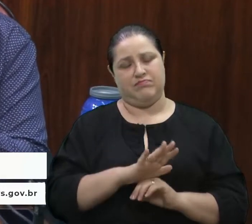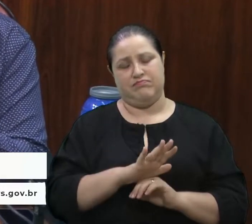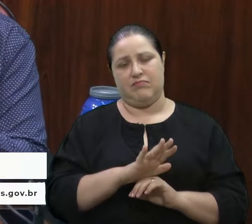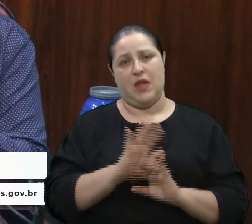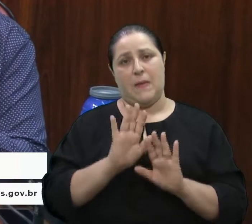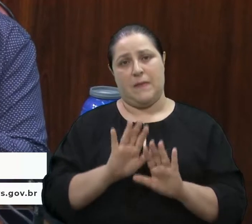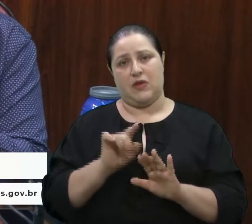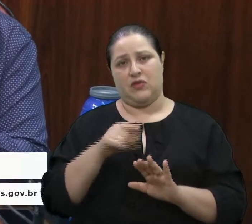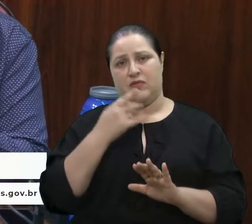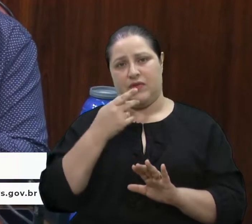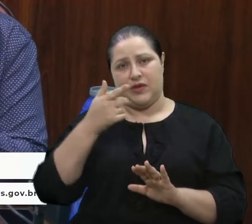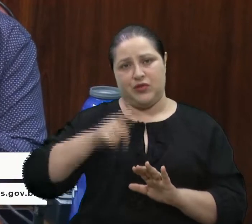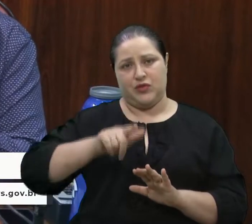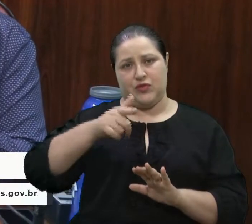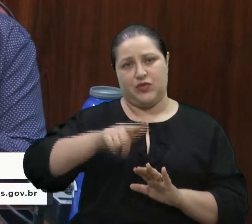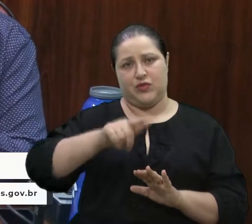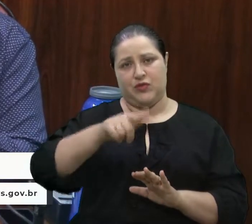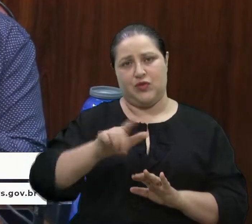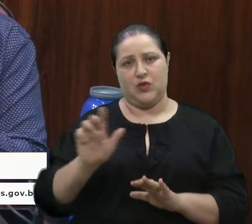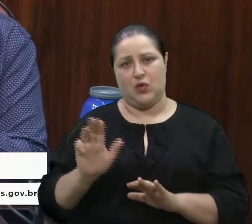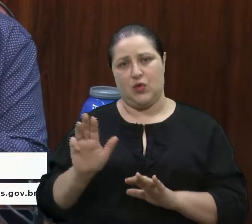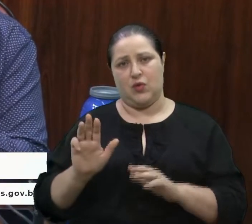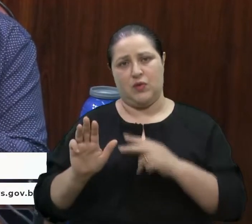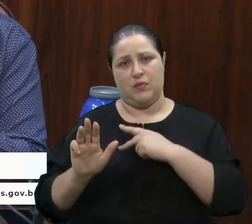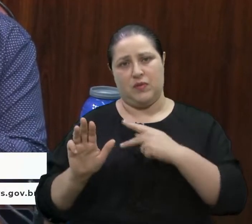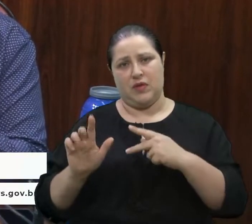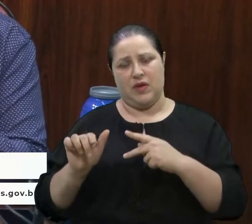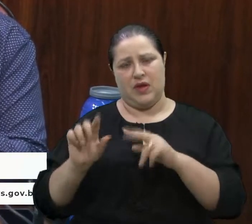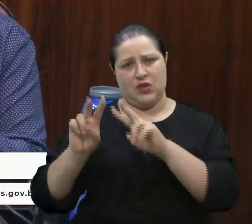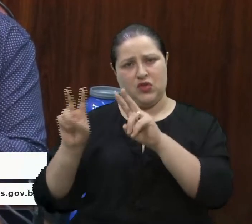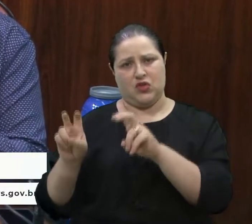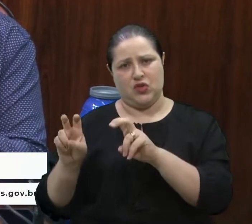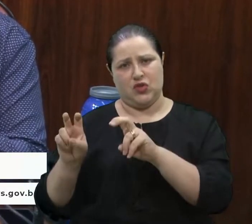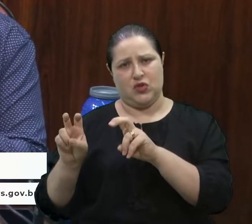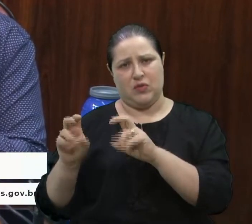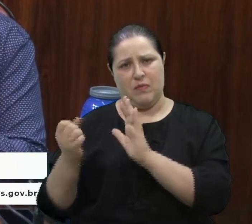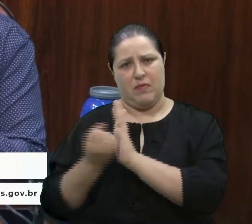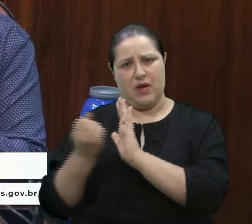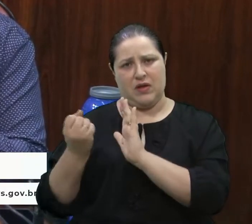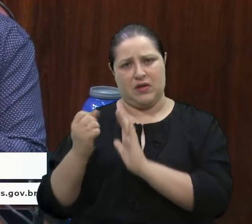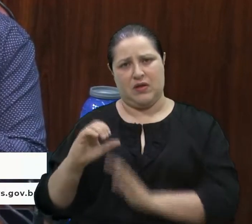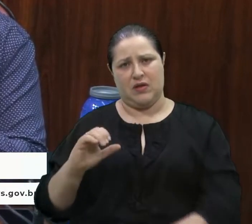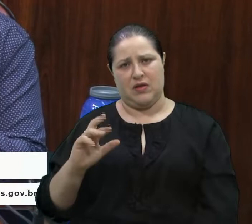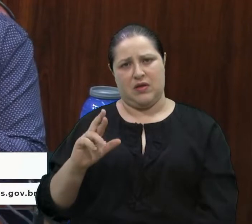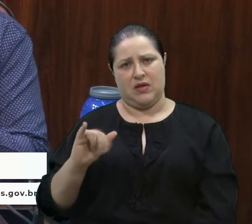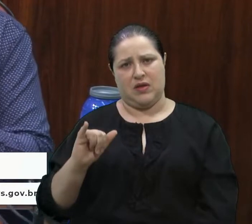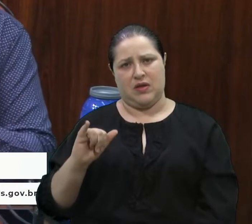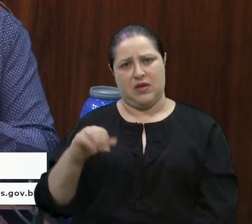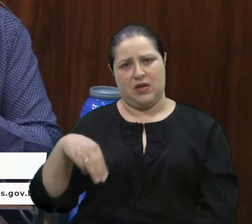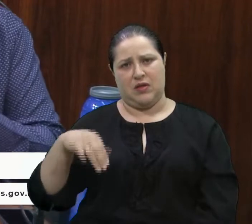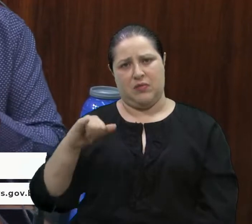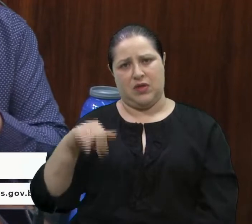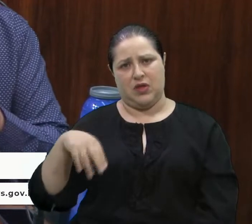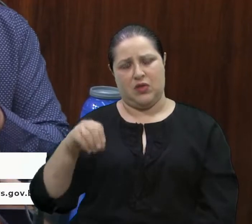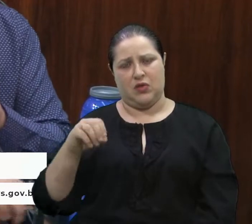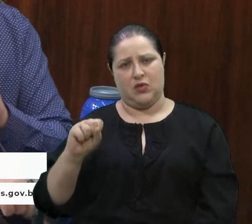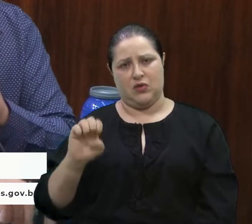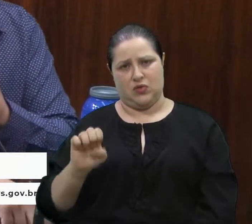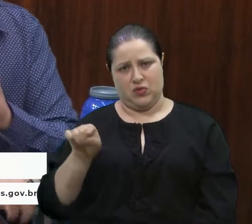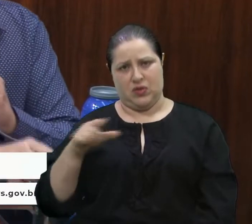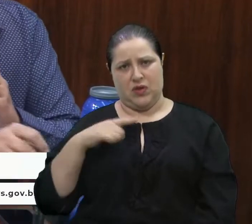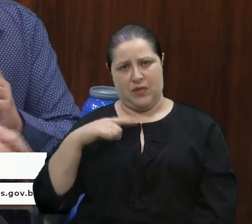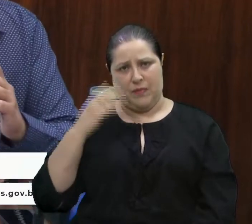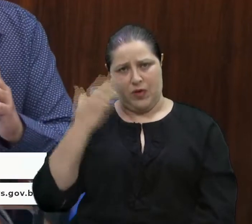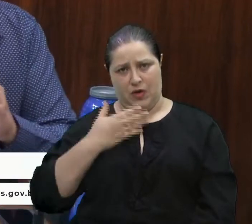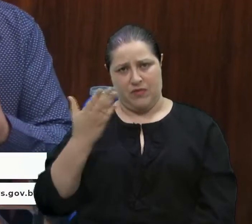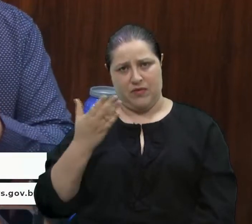presidente Lula o título de criminoso. Não sei se o vereador tem alguma prova e se ele já está